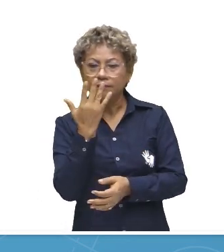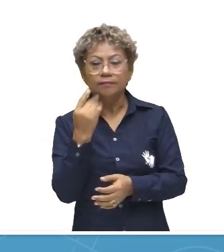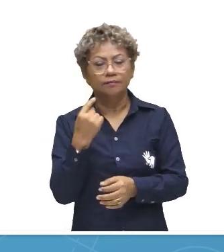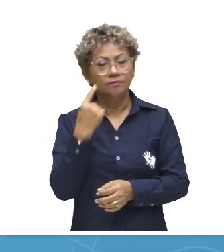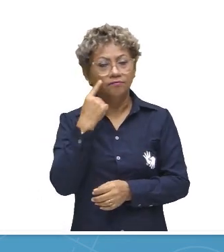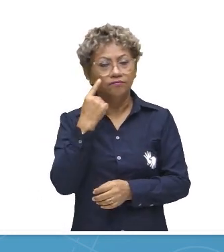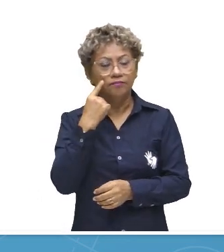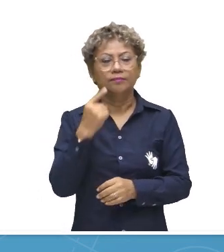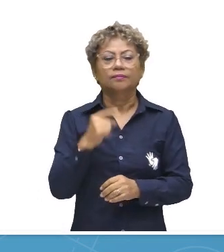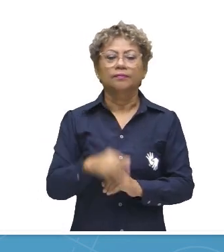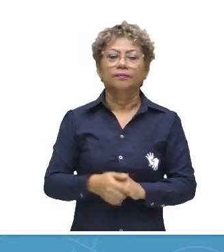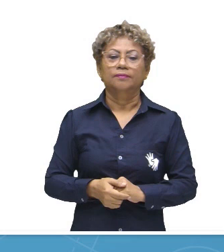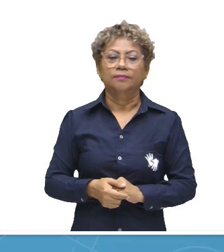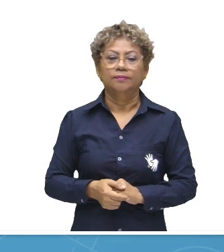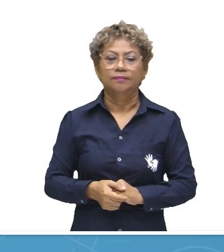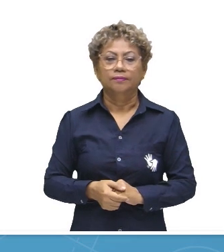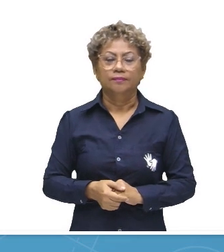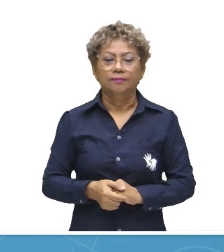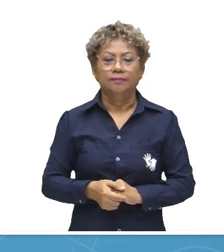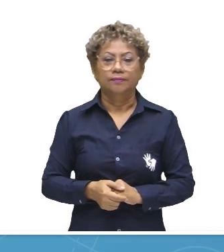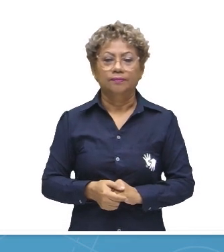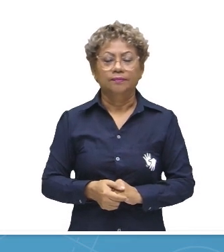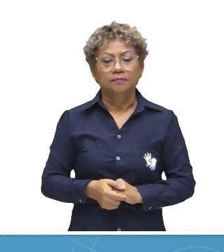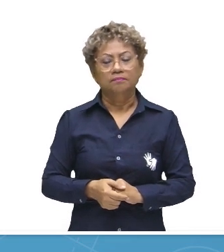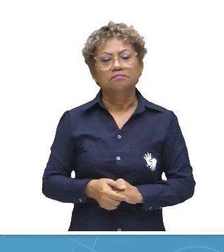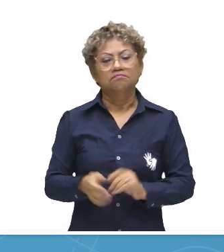pelo um prolongamento de um segmento